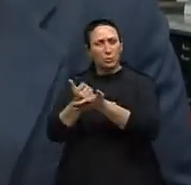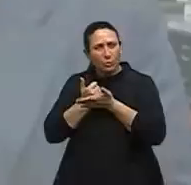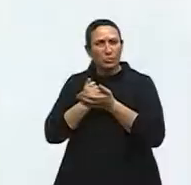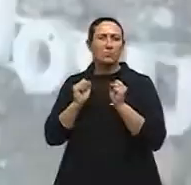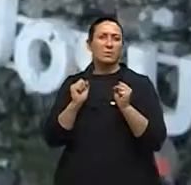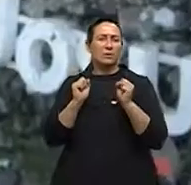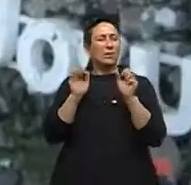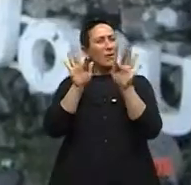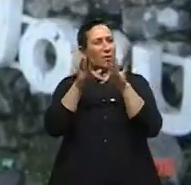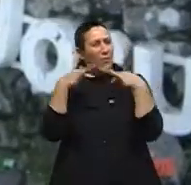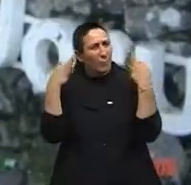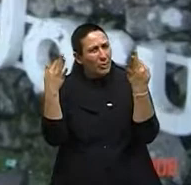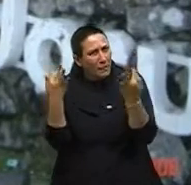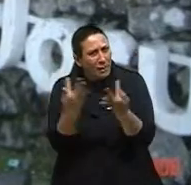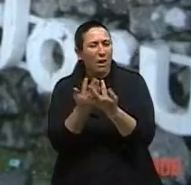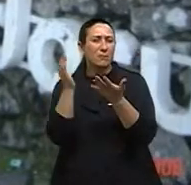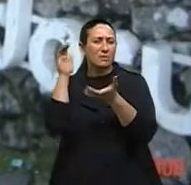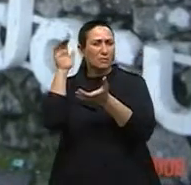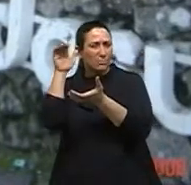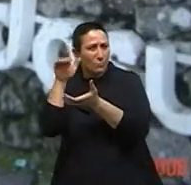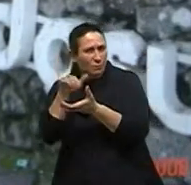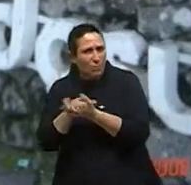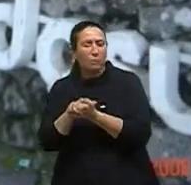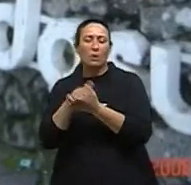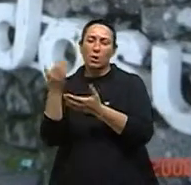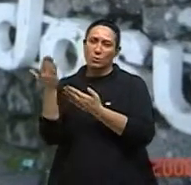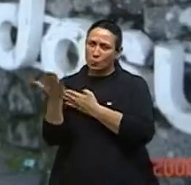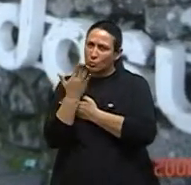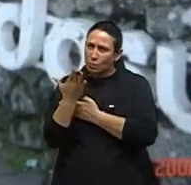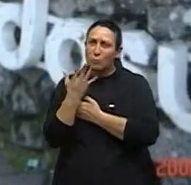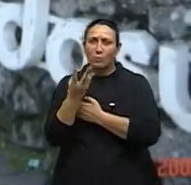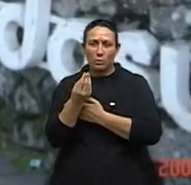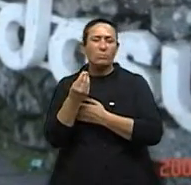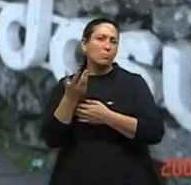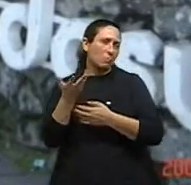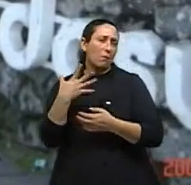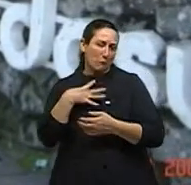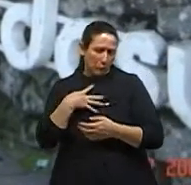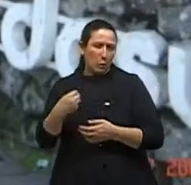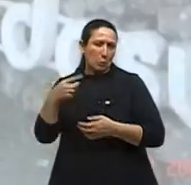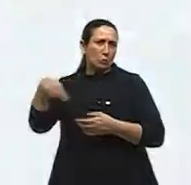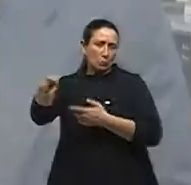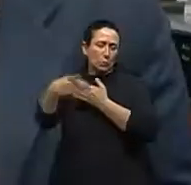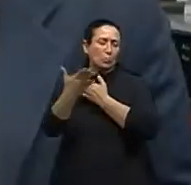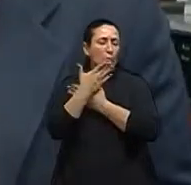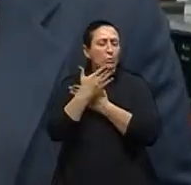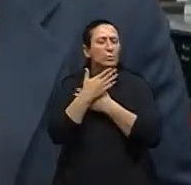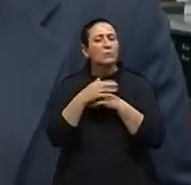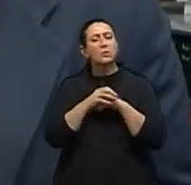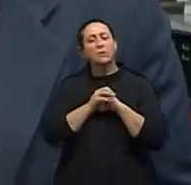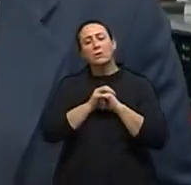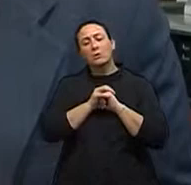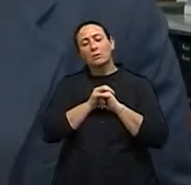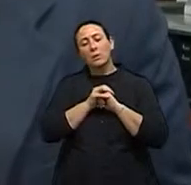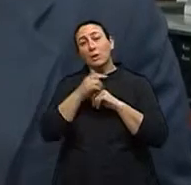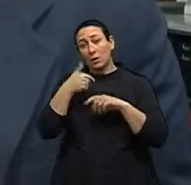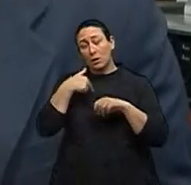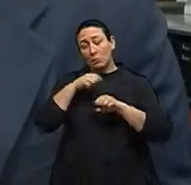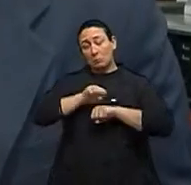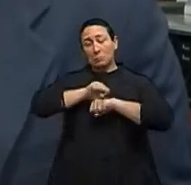familiares minha esposa principalmente me ajudou bastante meus filhos já eram grandinho mas também me ajudaram eu amanheci com uma